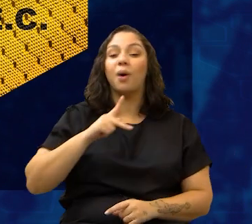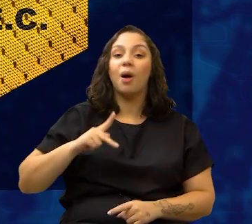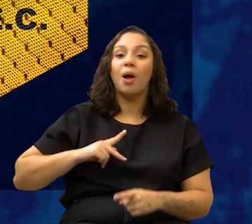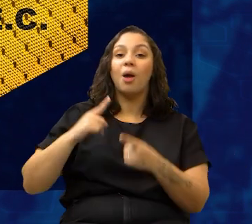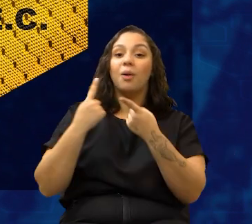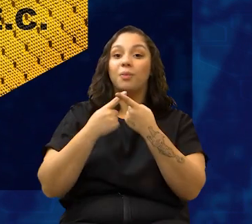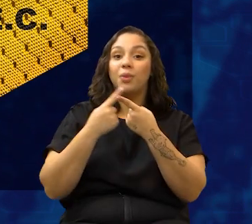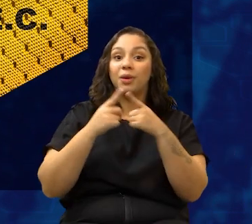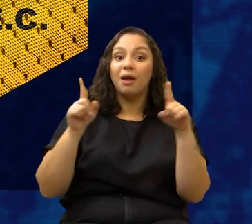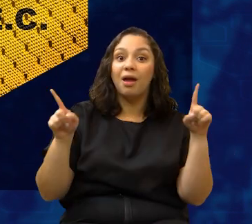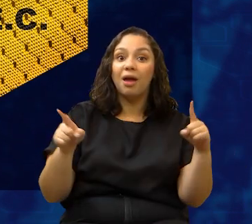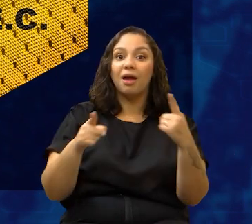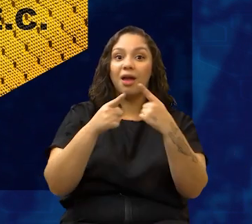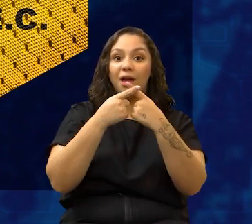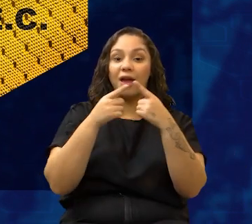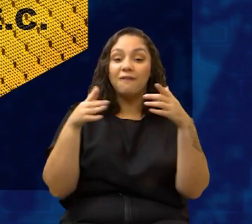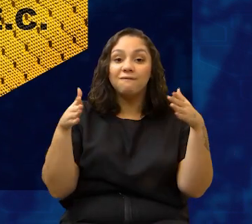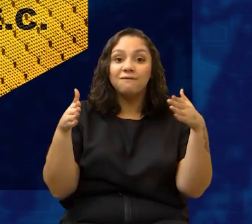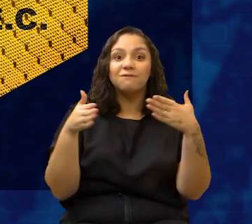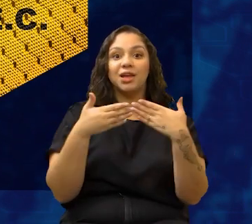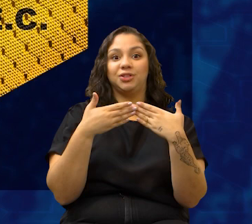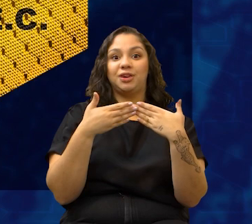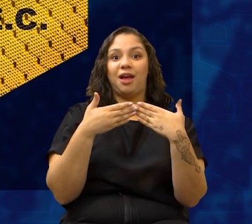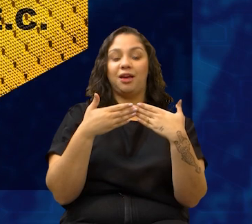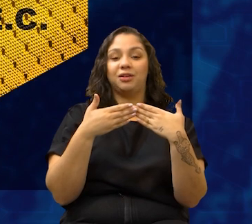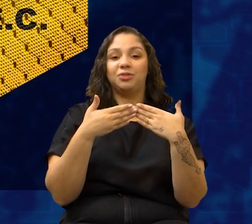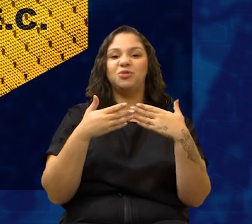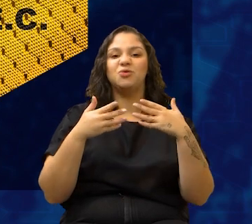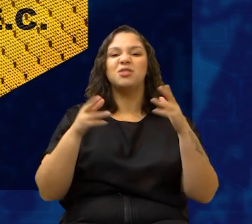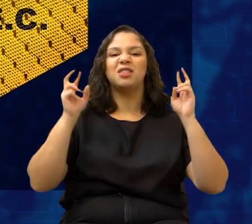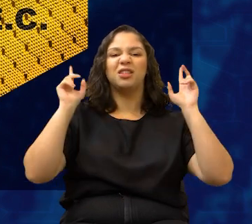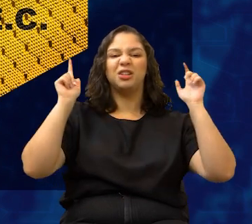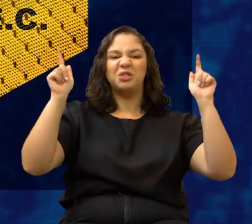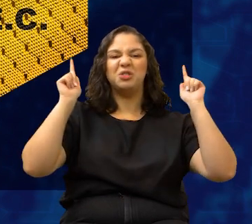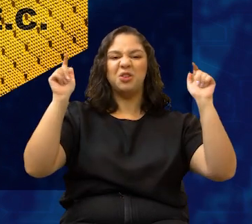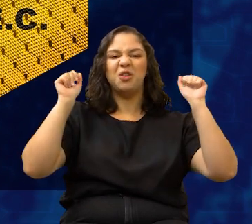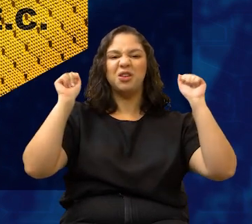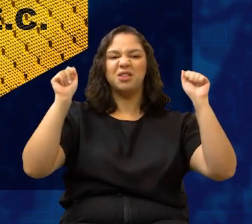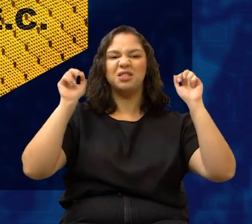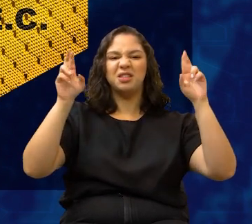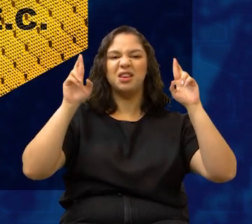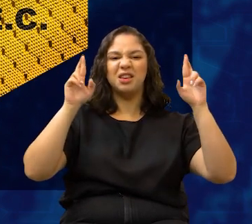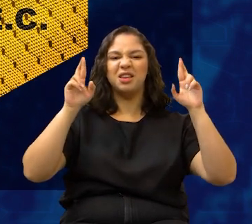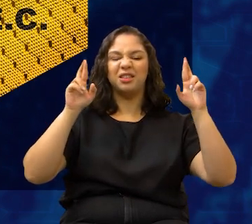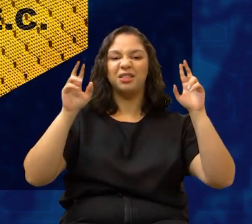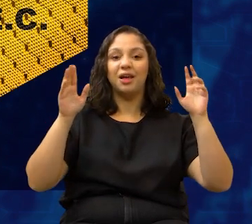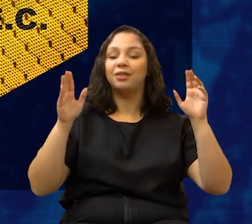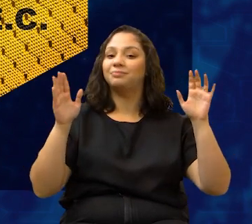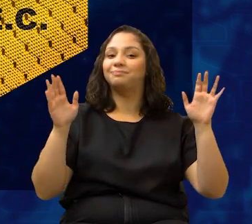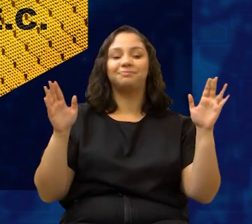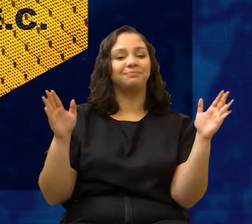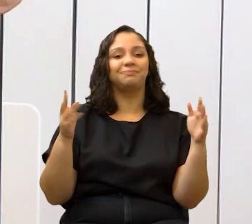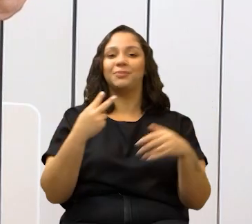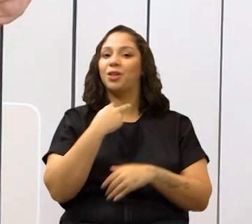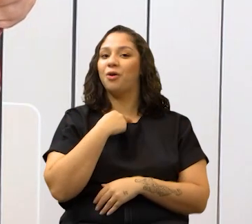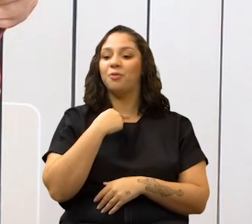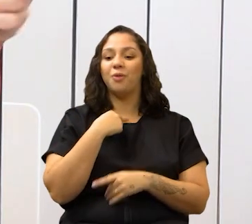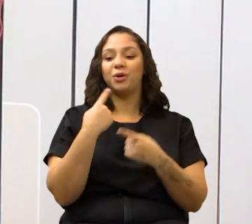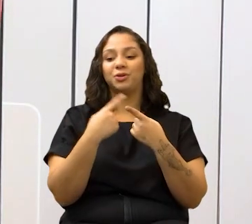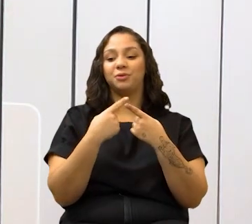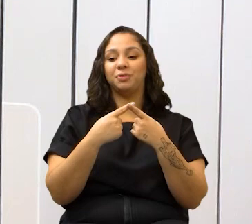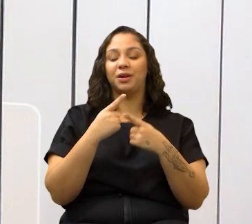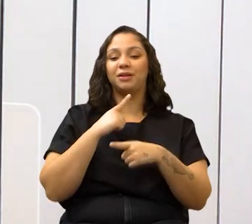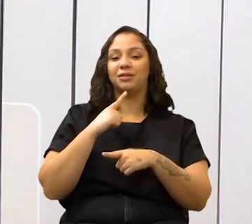este duelo é com os portões fechados. Então, torcida pontepretana vai ter que acompanhar de casa por conta de